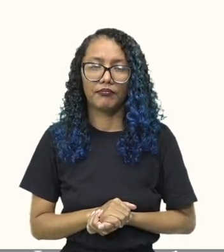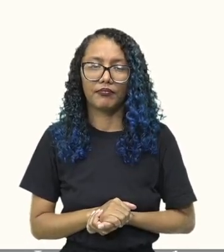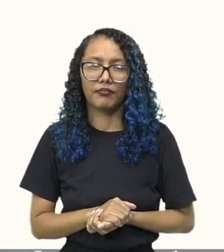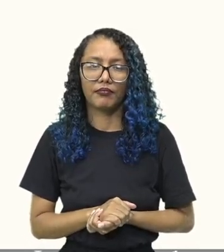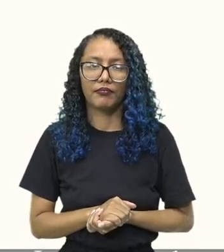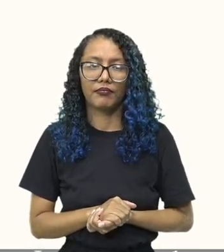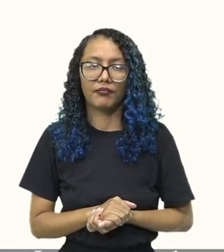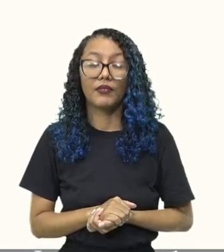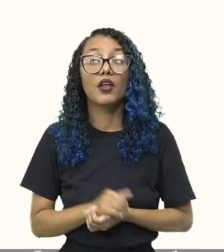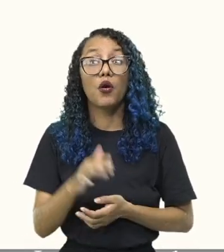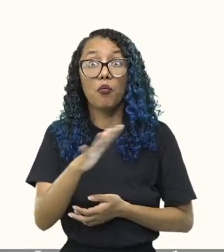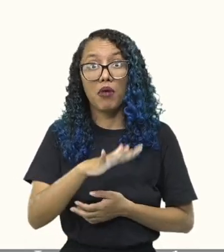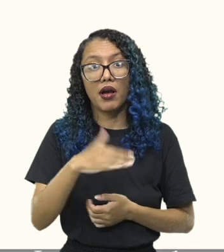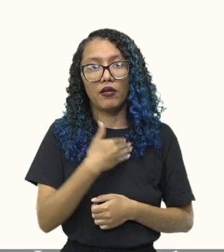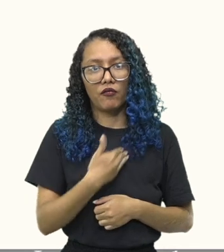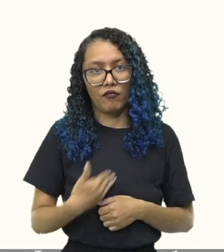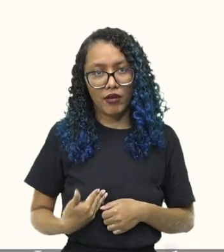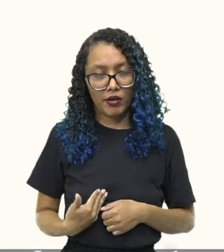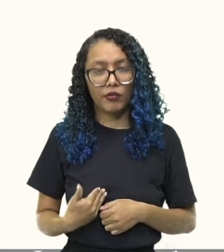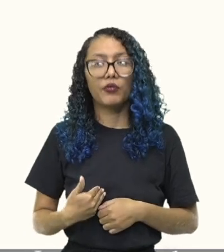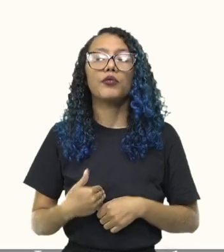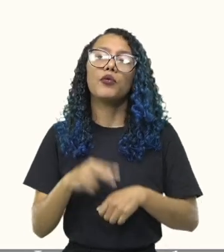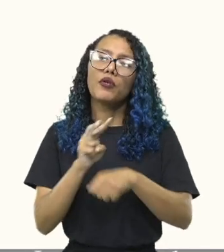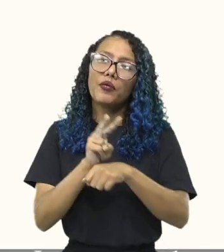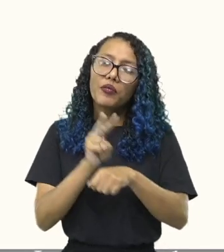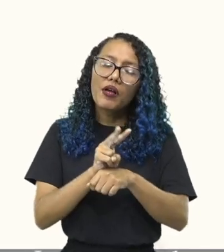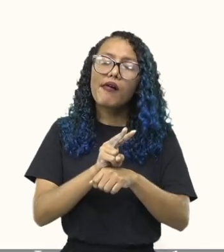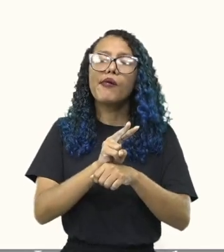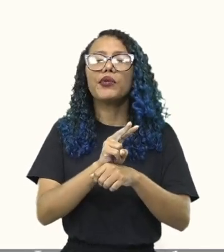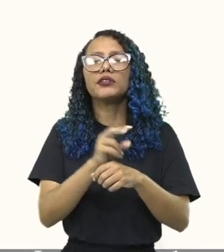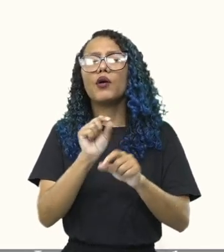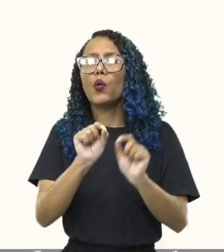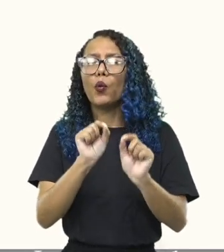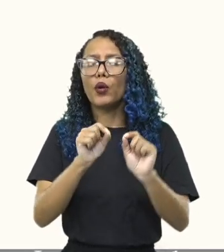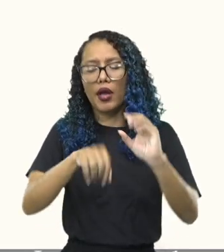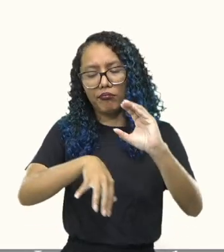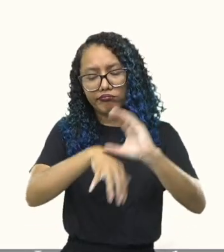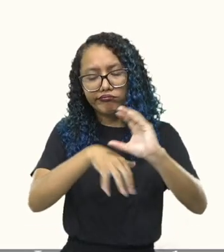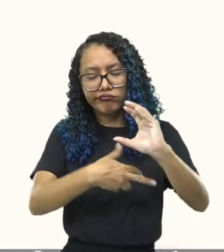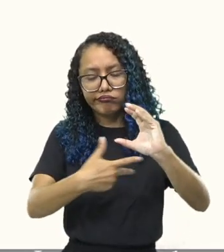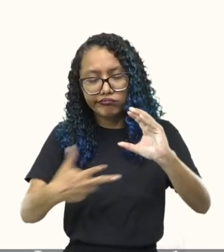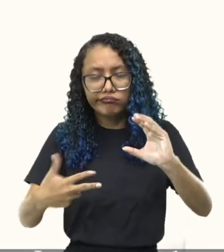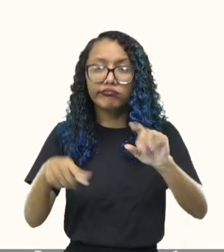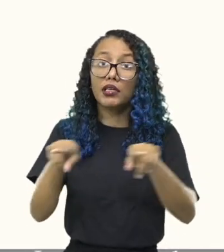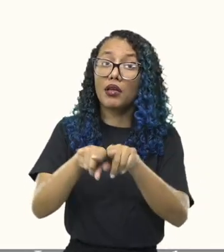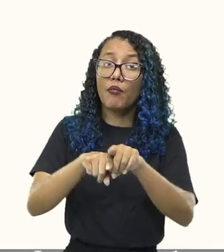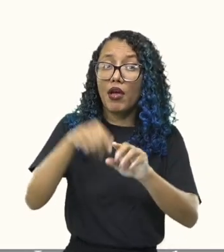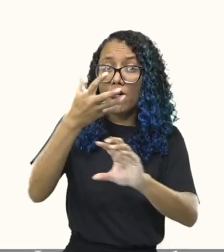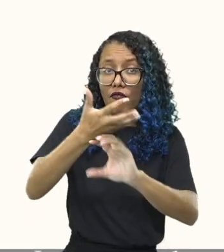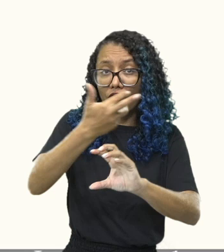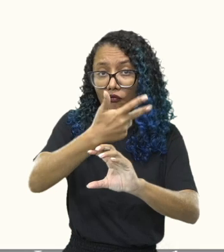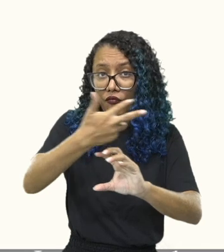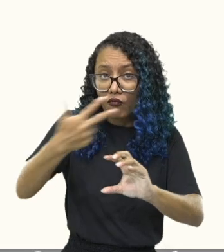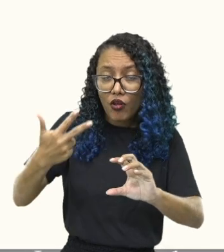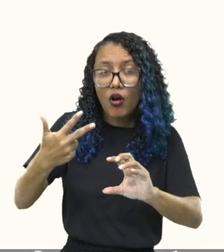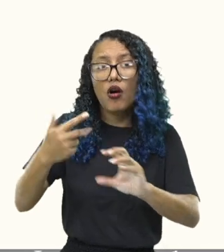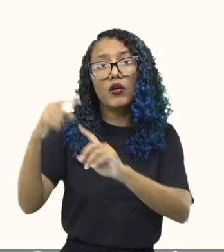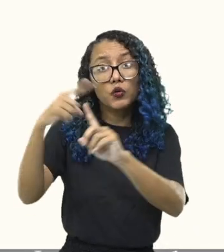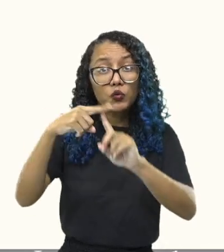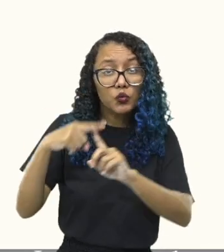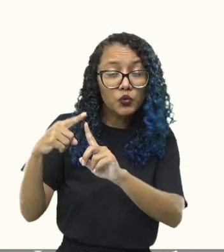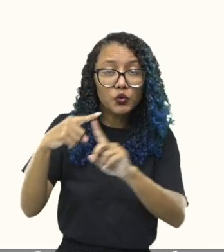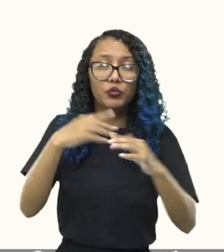ser preservada, a sua fauna, a sua flora, como as espécies animais,